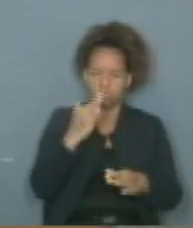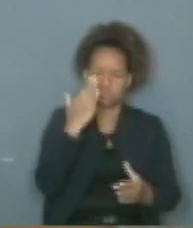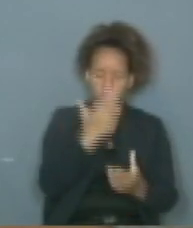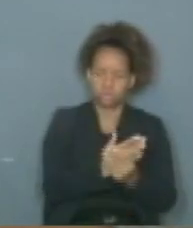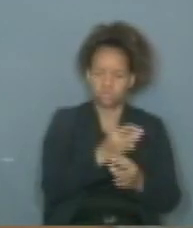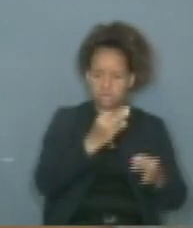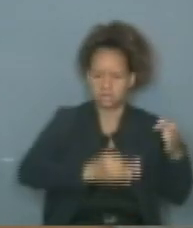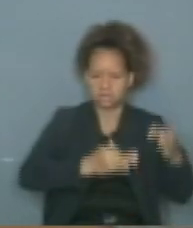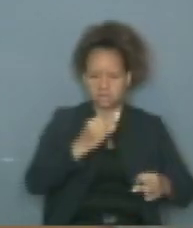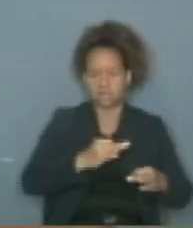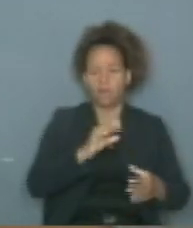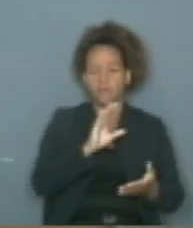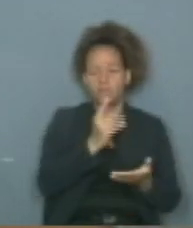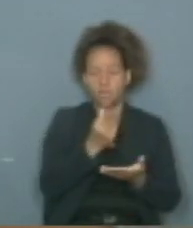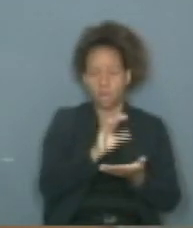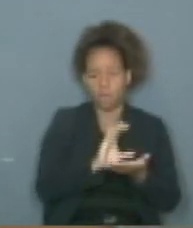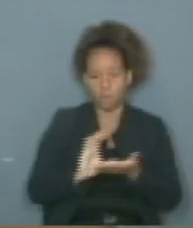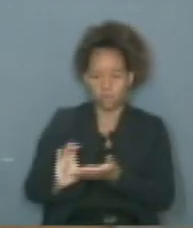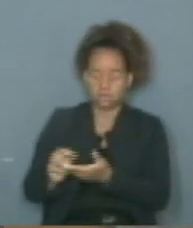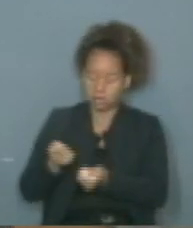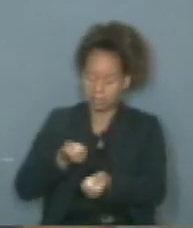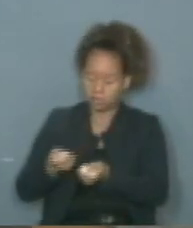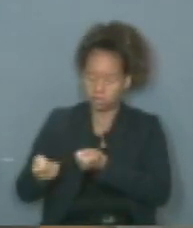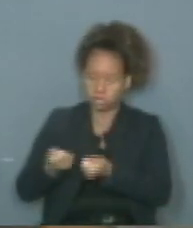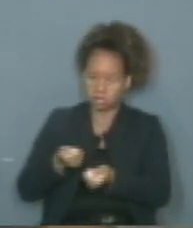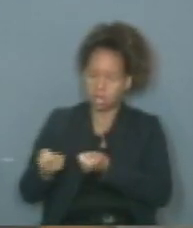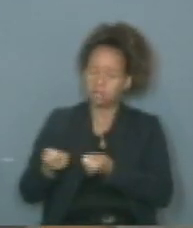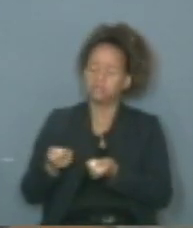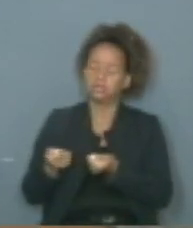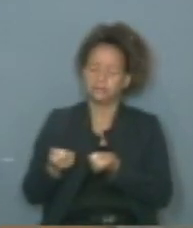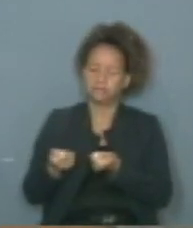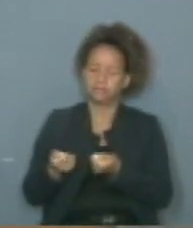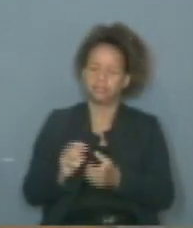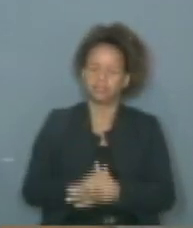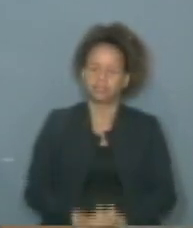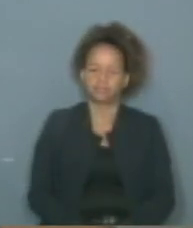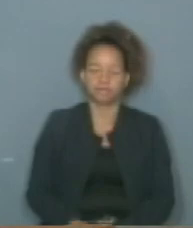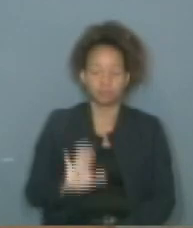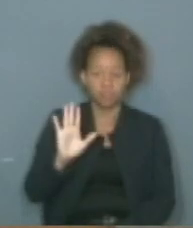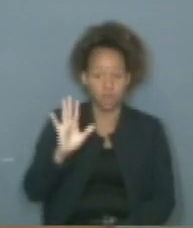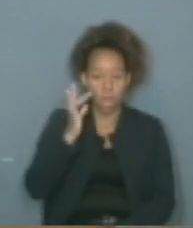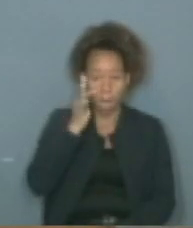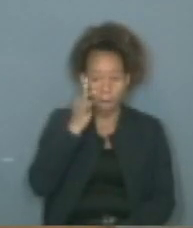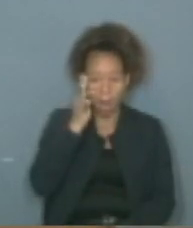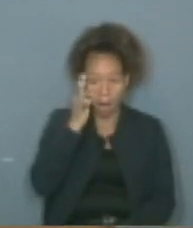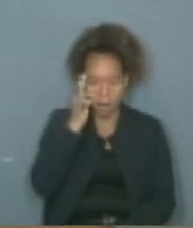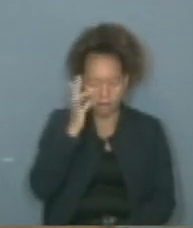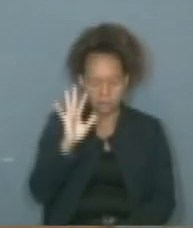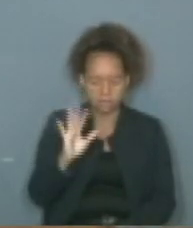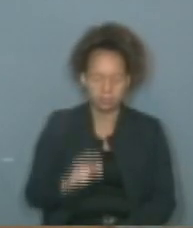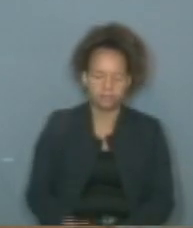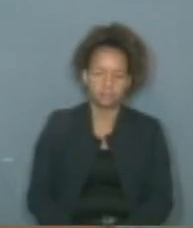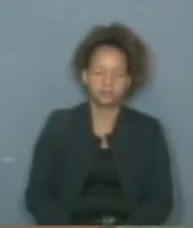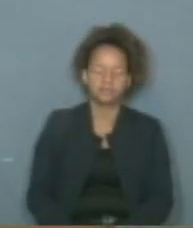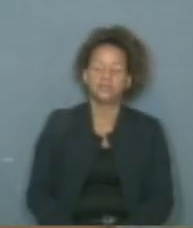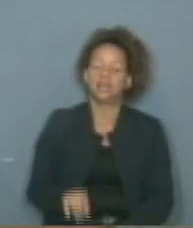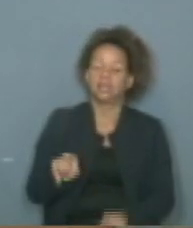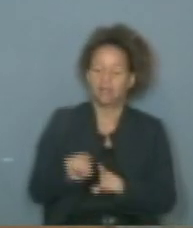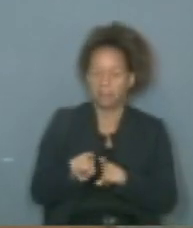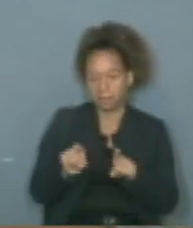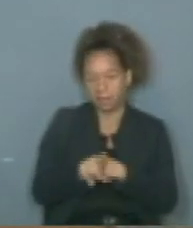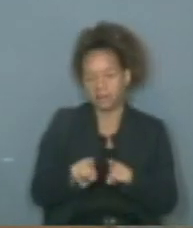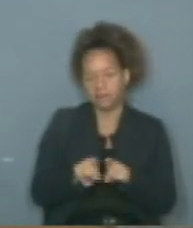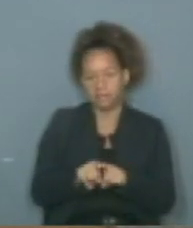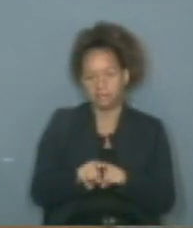judiciais e recursos administrativos, inclusive aqueles, prestem atenção, inclusive